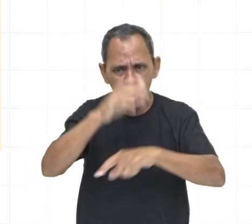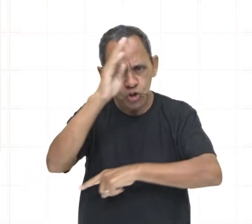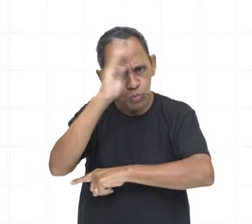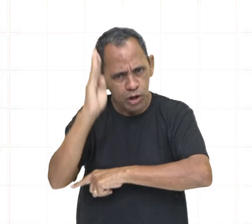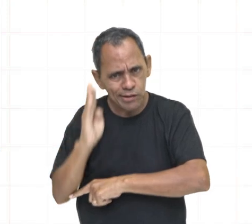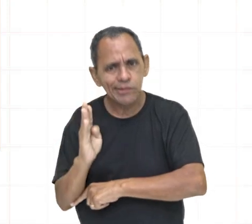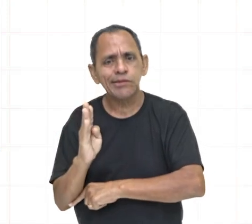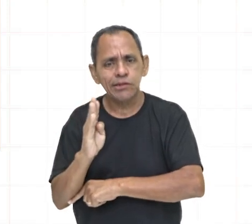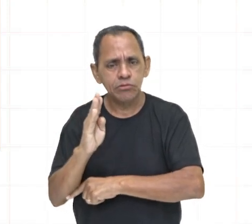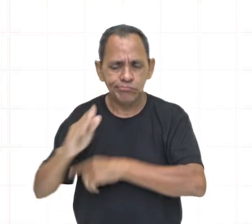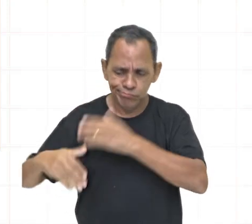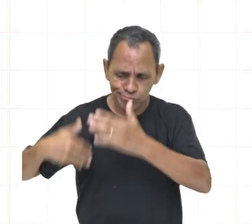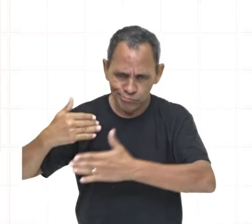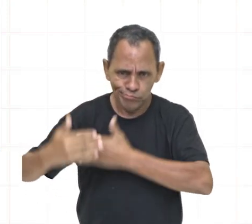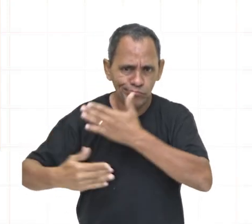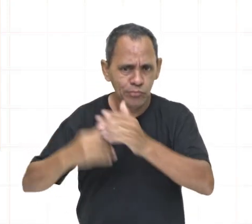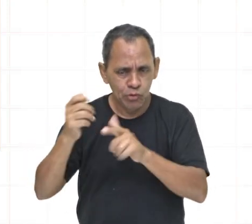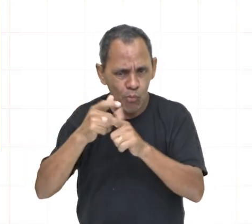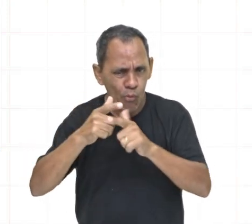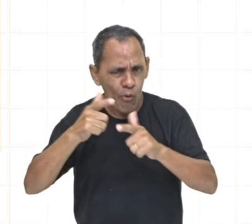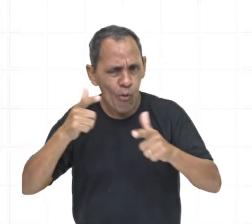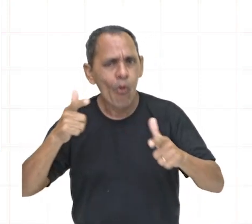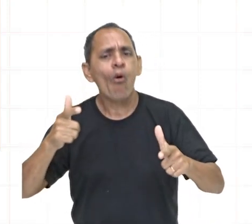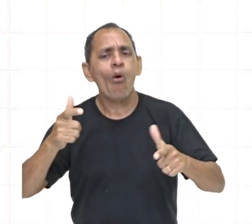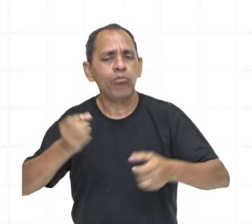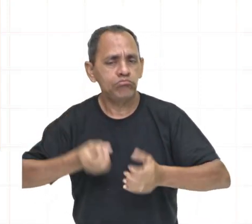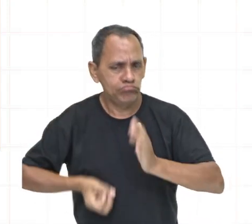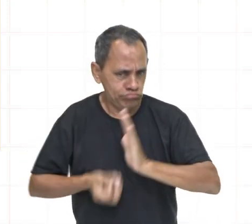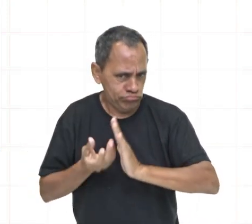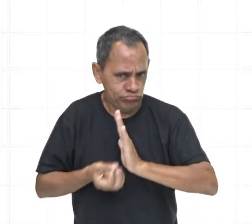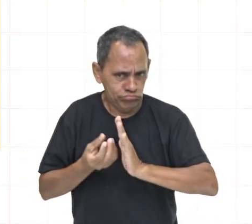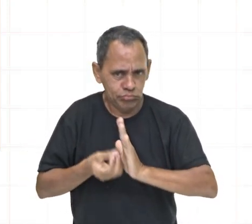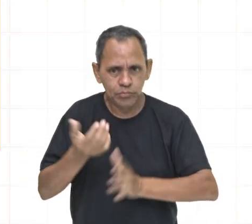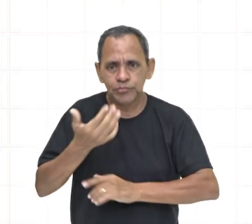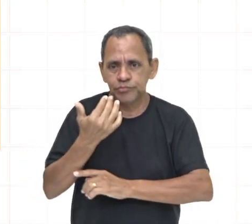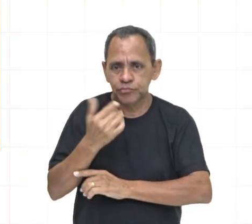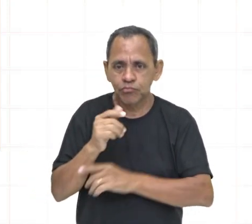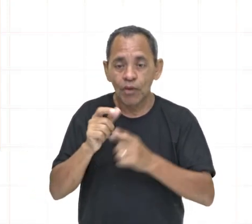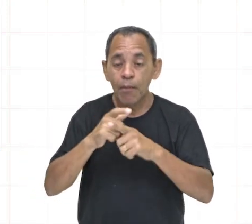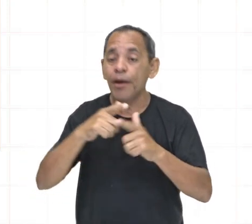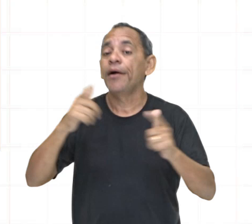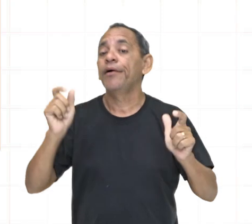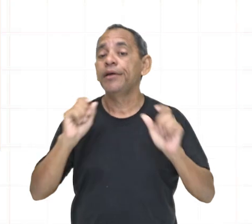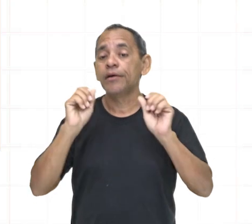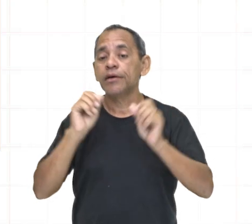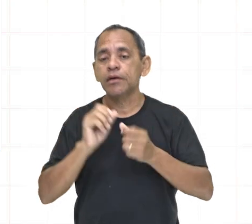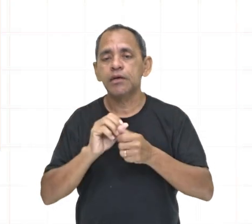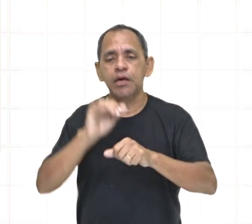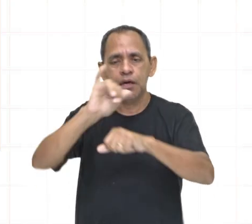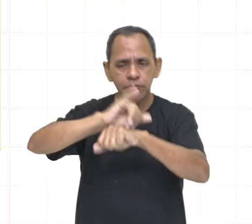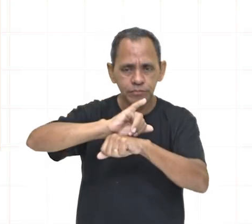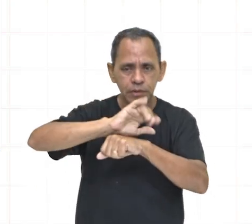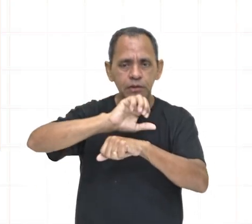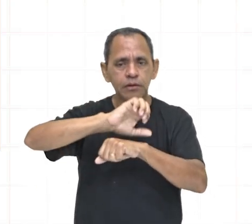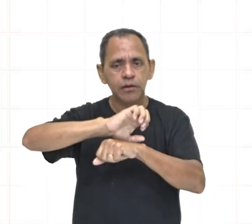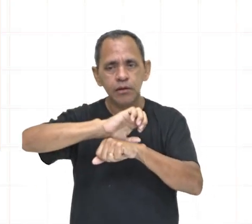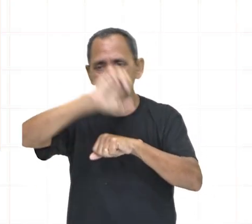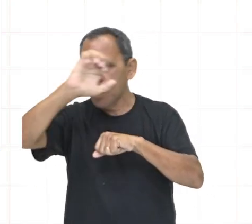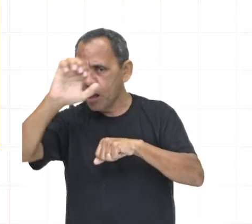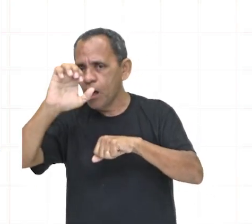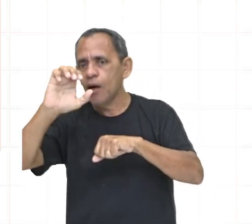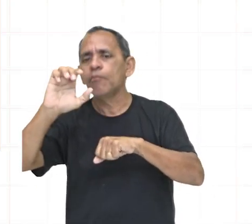O Brasil é um grande produtor de alimentos e a maioria desses alimentos ele também exporta, né, ali com